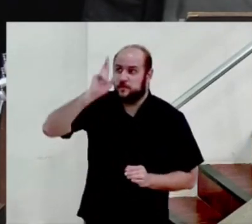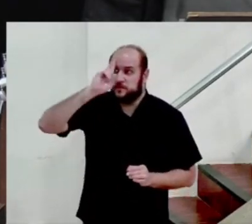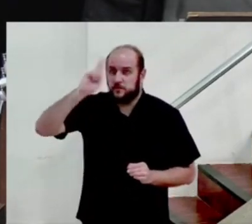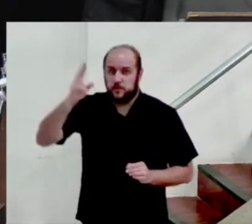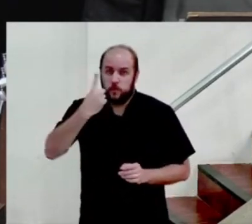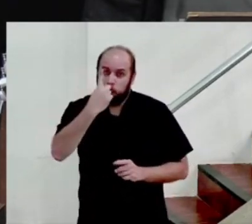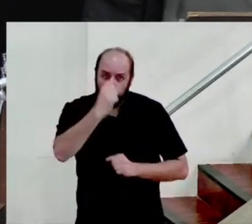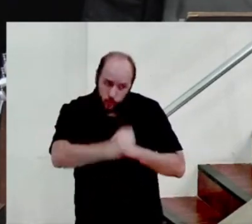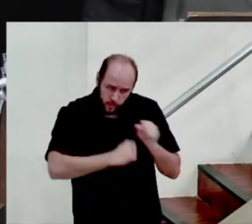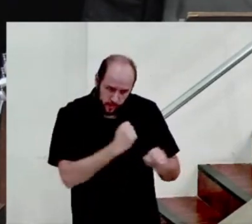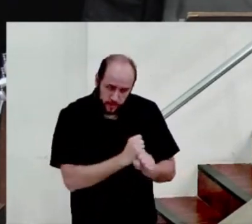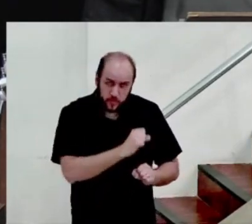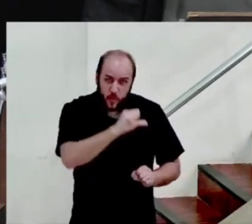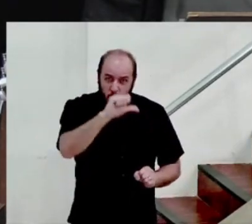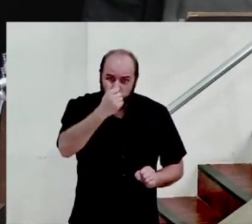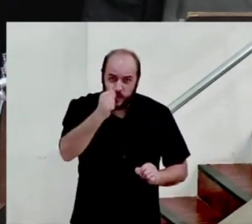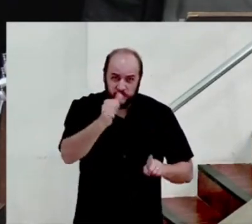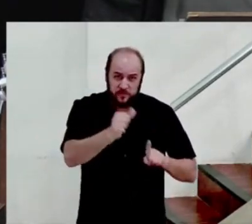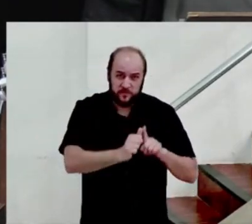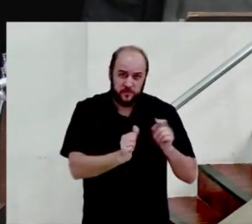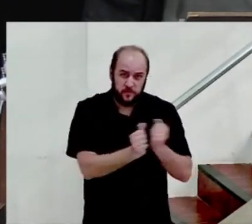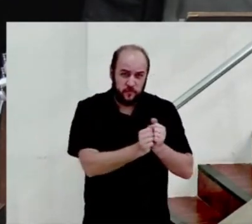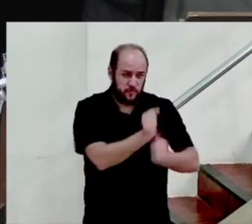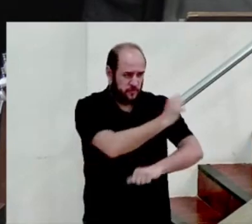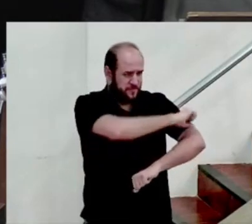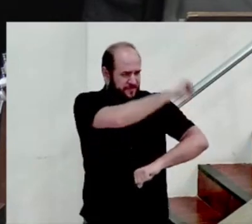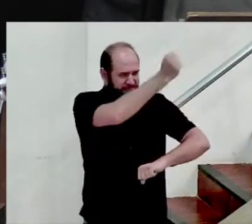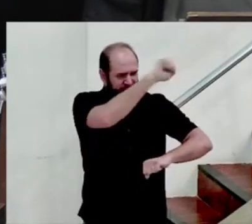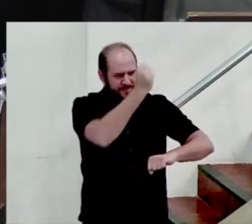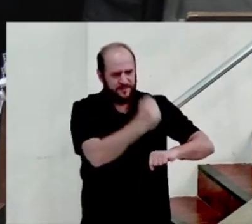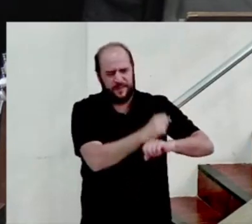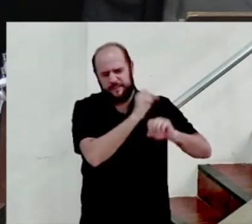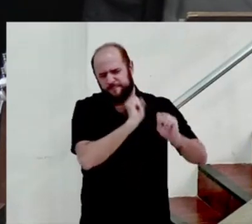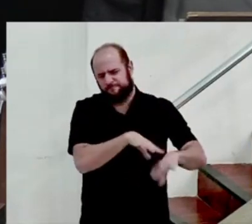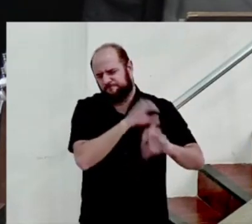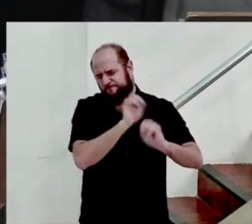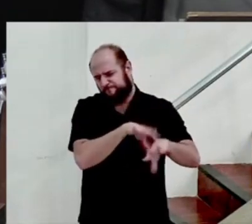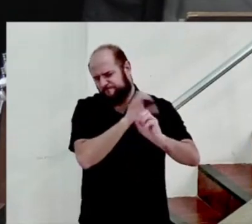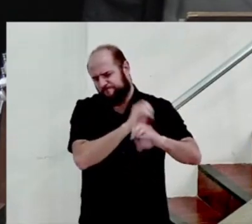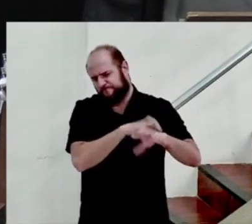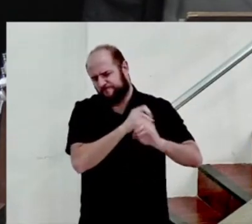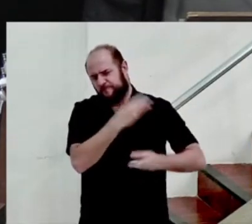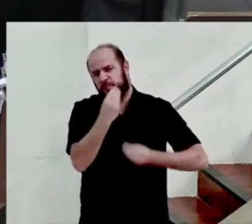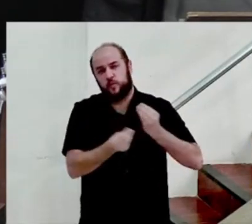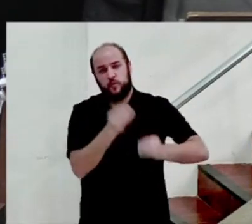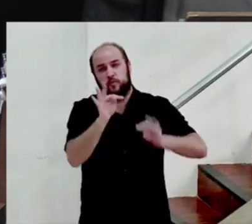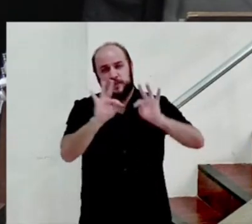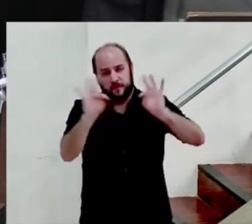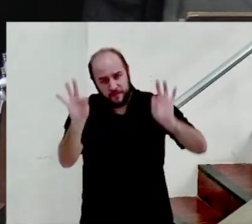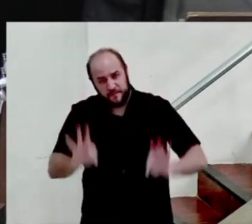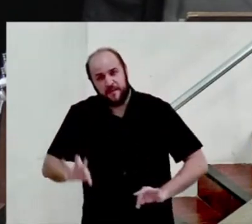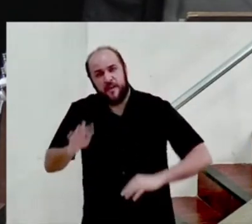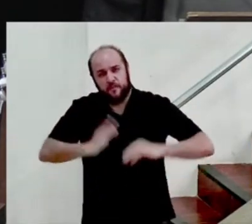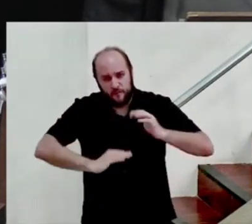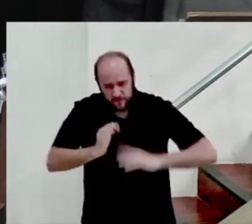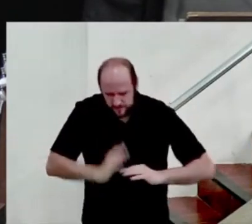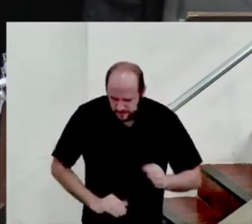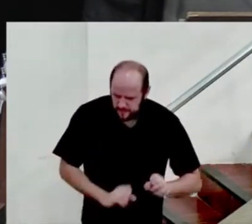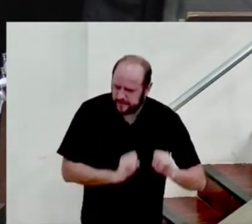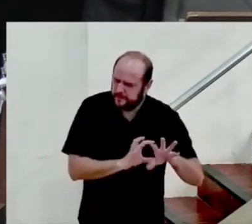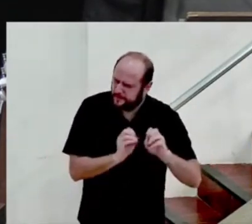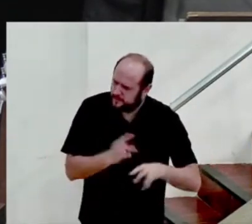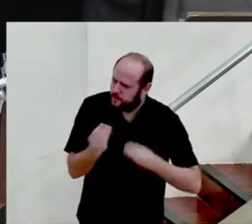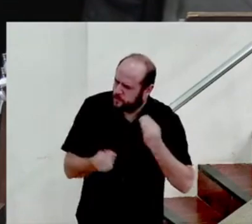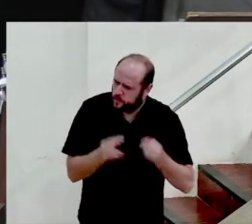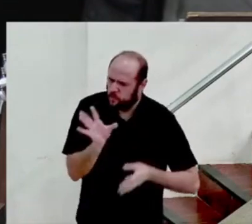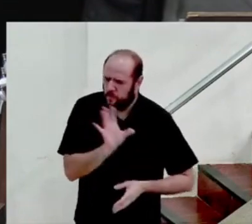11 meses junto ao Monte Sinai, instruindo como eles deveriam construir um tabernáculo, instruindo como eles deveriam amar a Deus